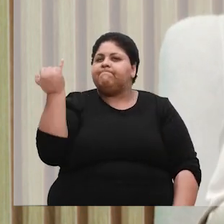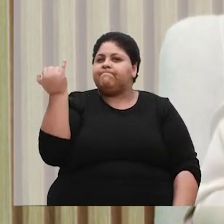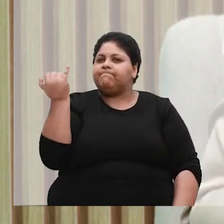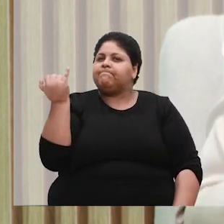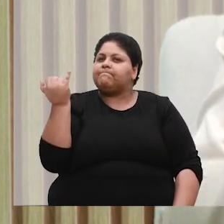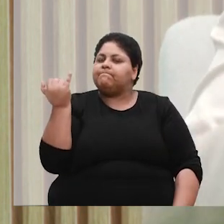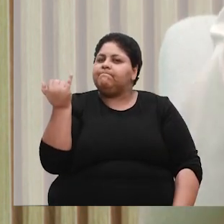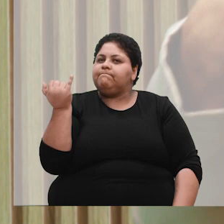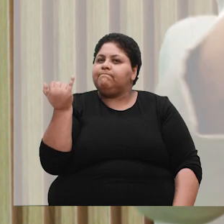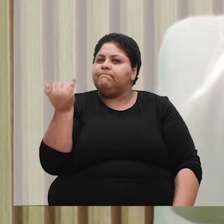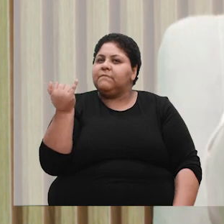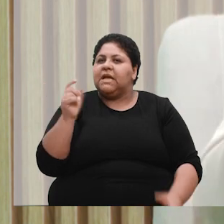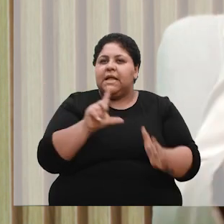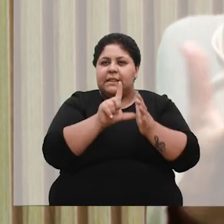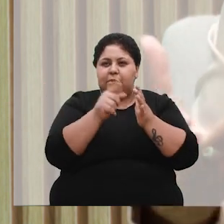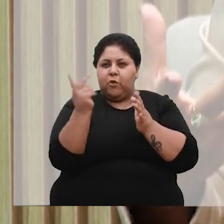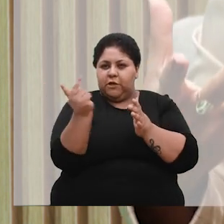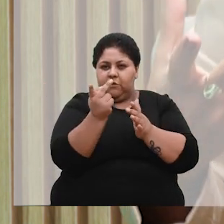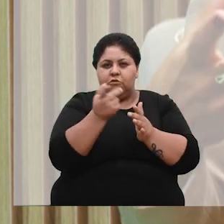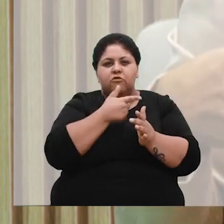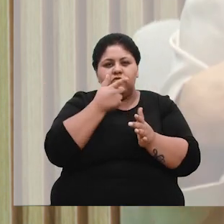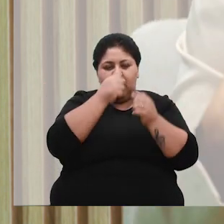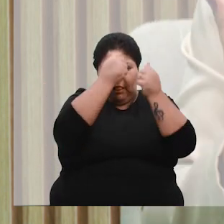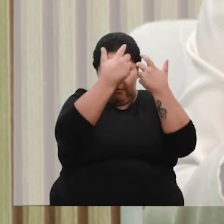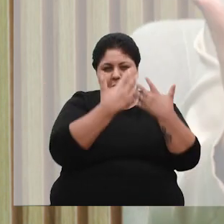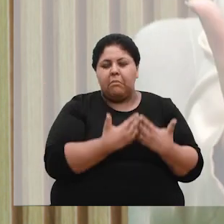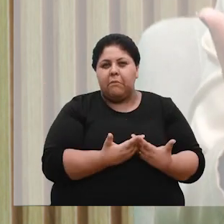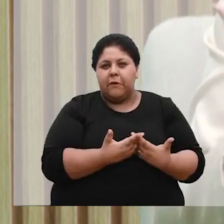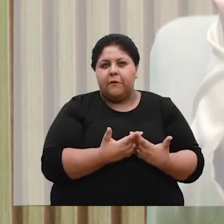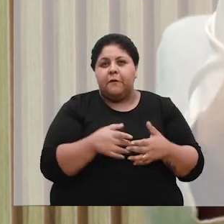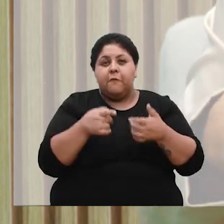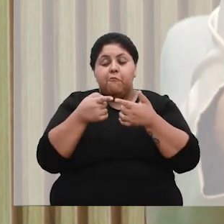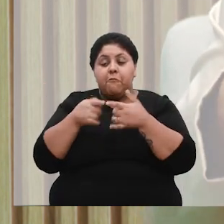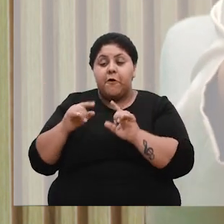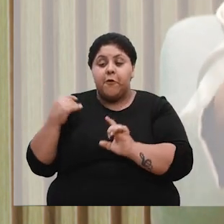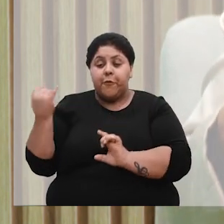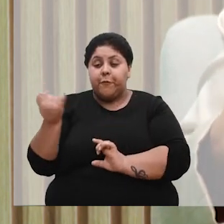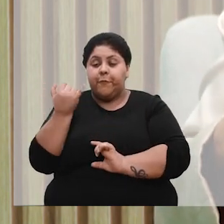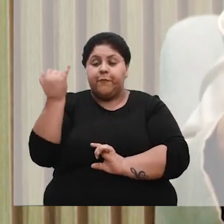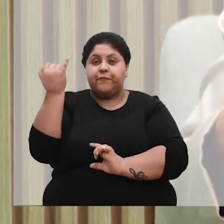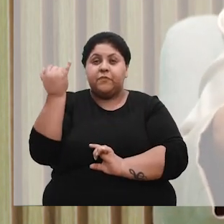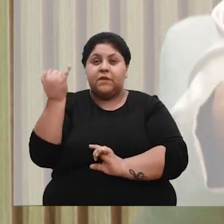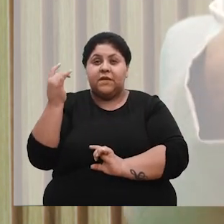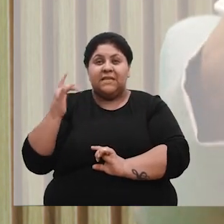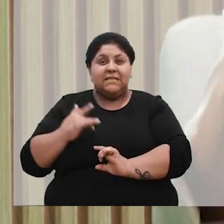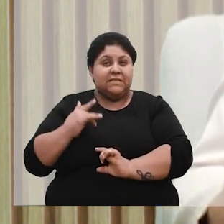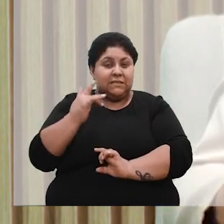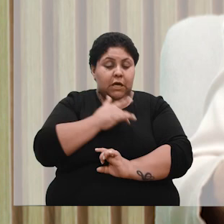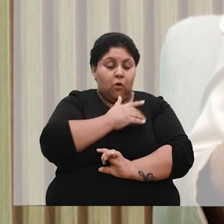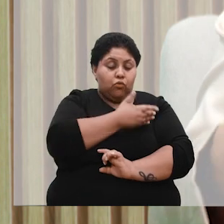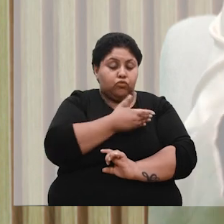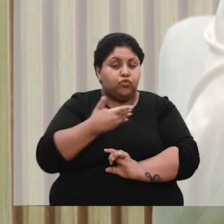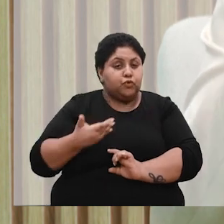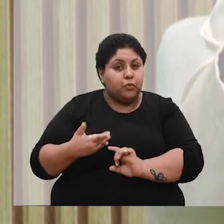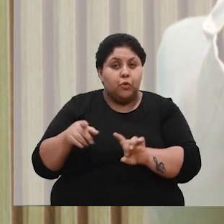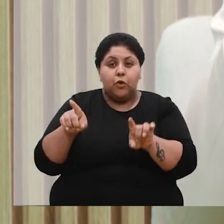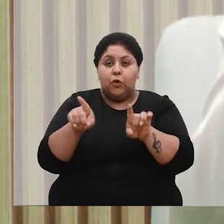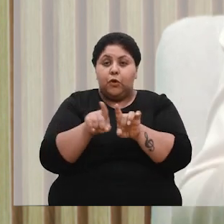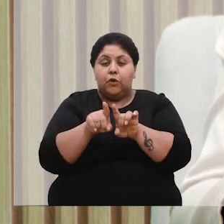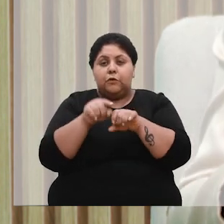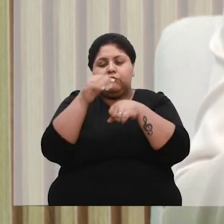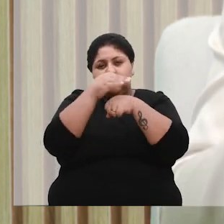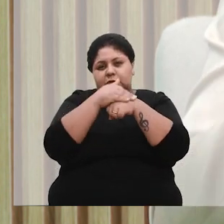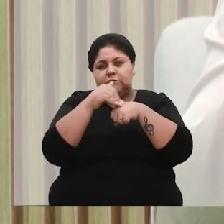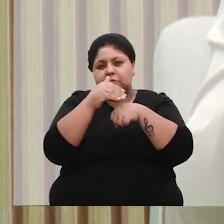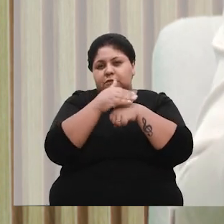real importância, né? Que as meninas vão poder falar muito mais do que eu sobre isso, né? Mas a real importância que é uma questão de saúde pública,